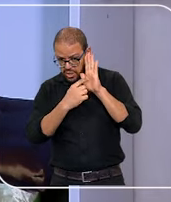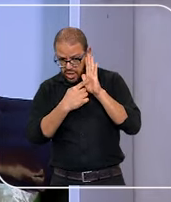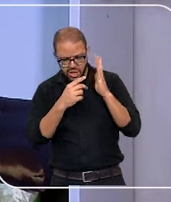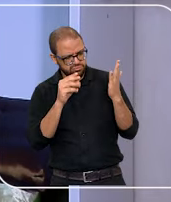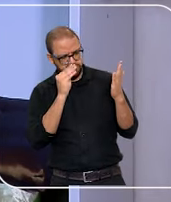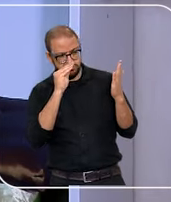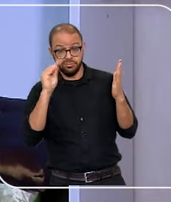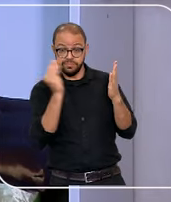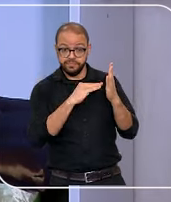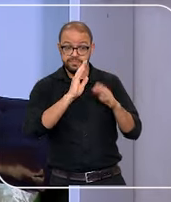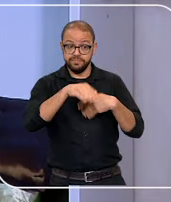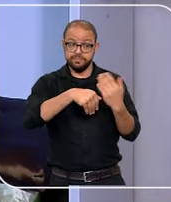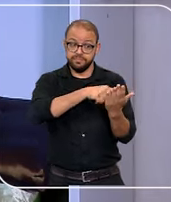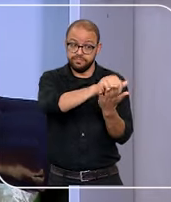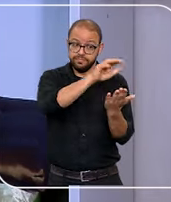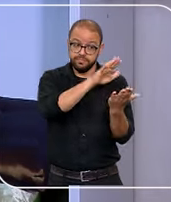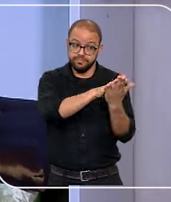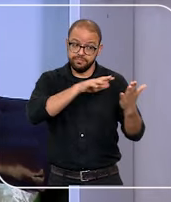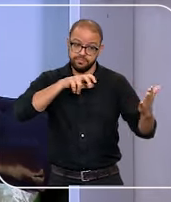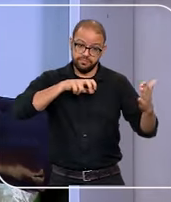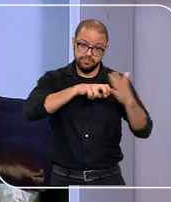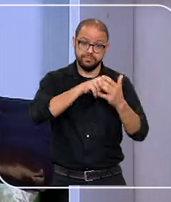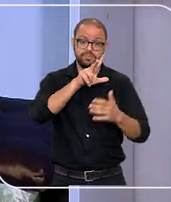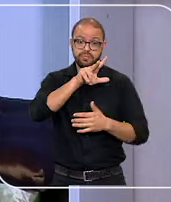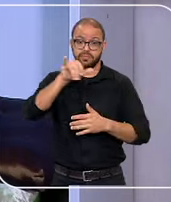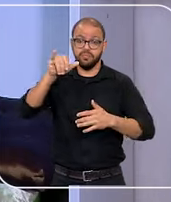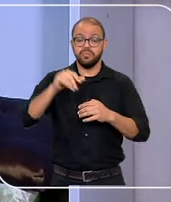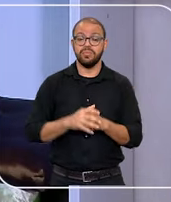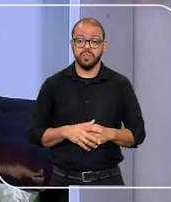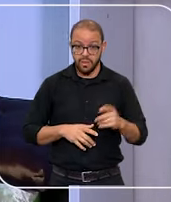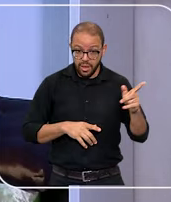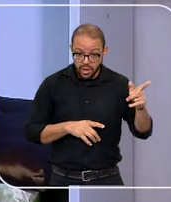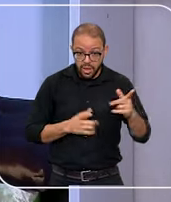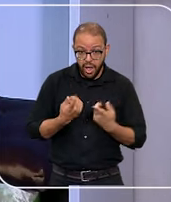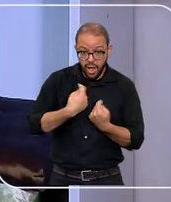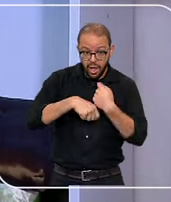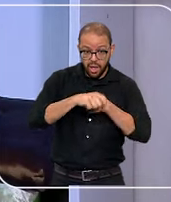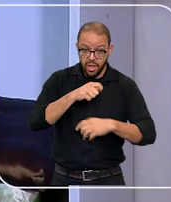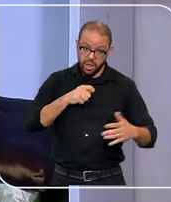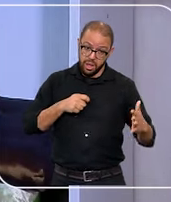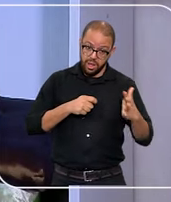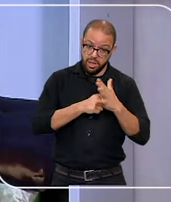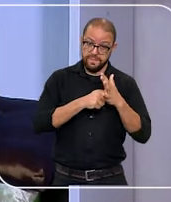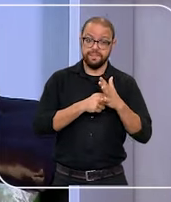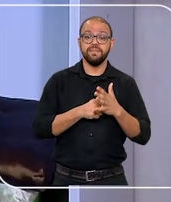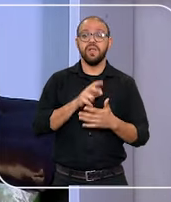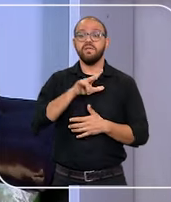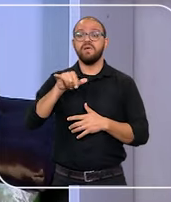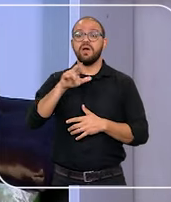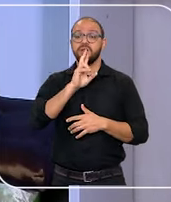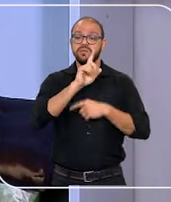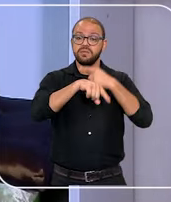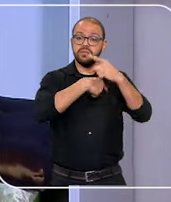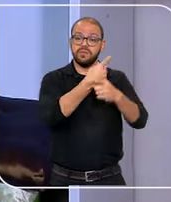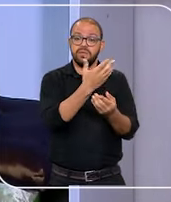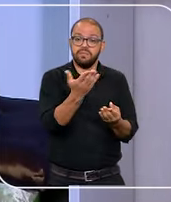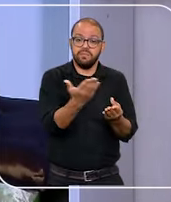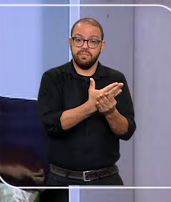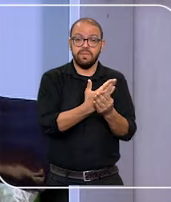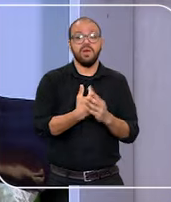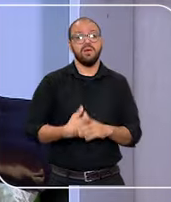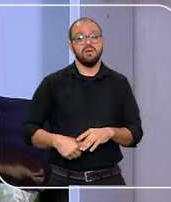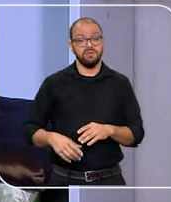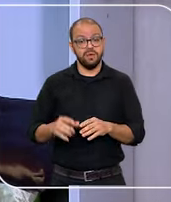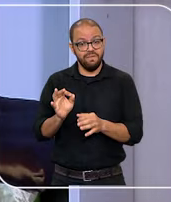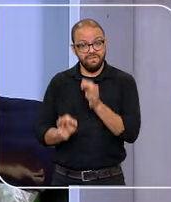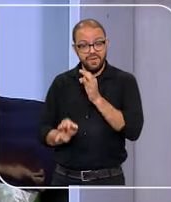ECA, aí ele vai sofrer uma penalidade. Então, no caso, é uma infração administrativa e ele vai responder um